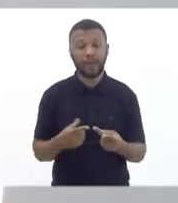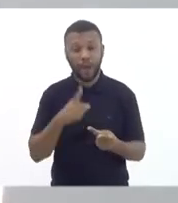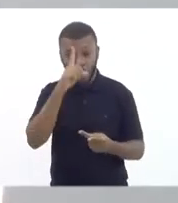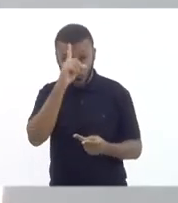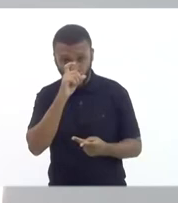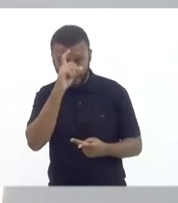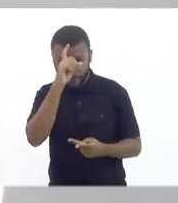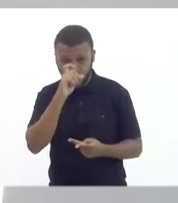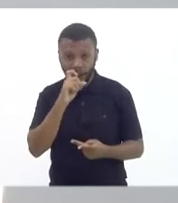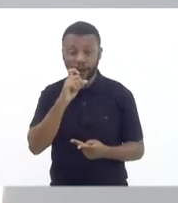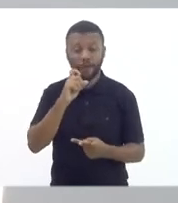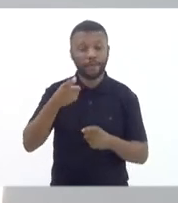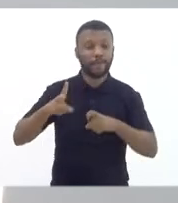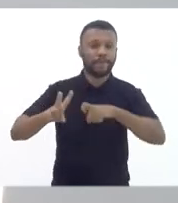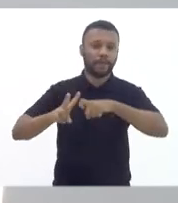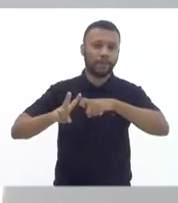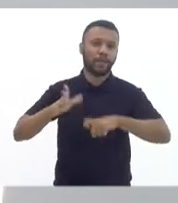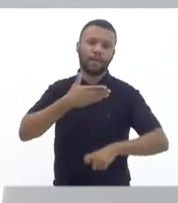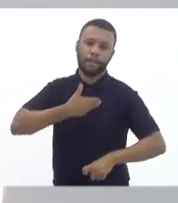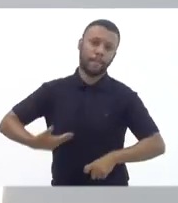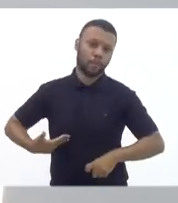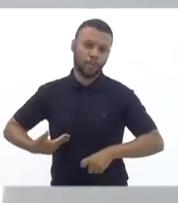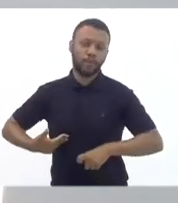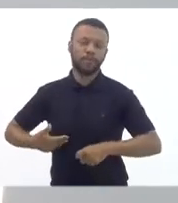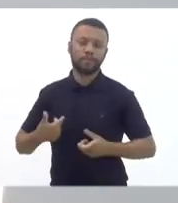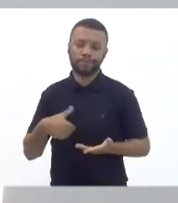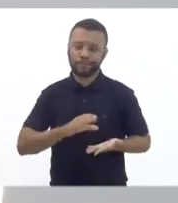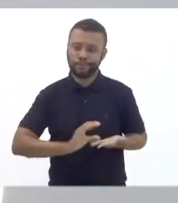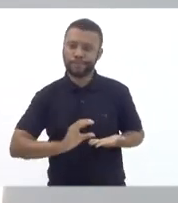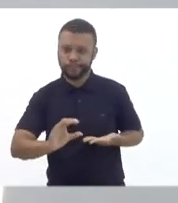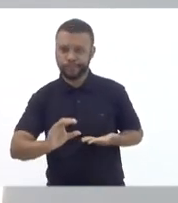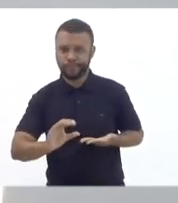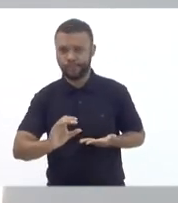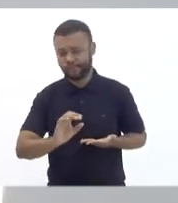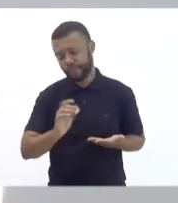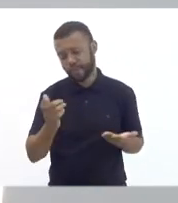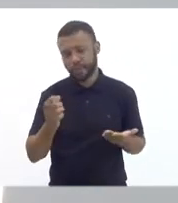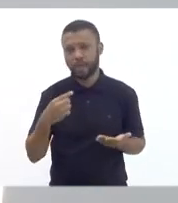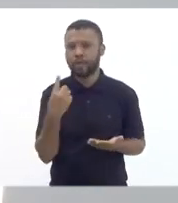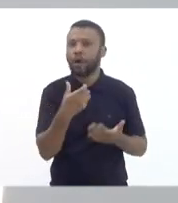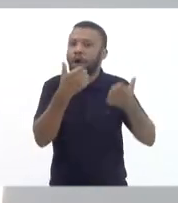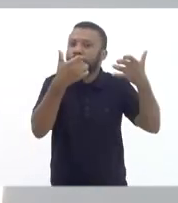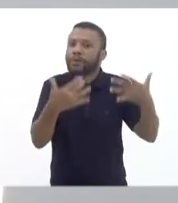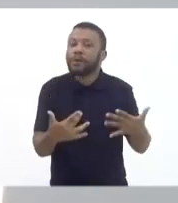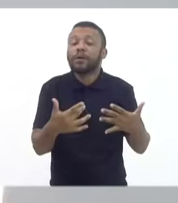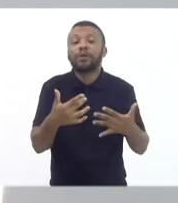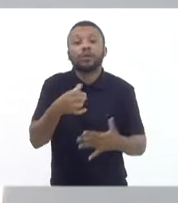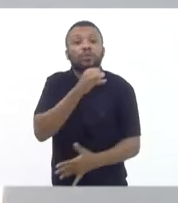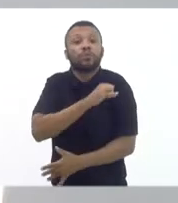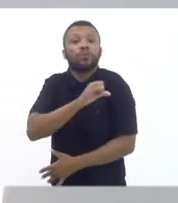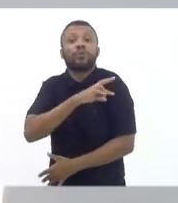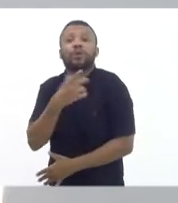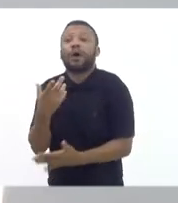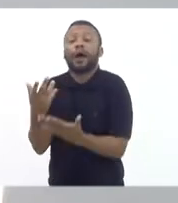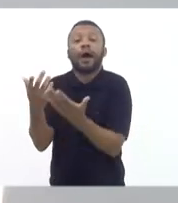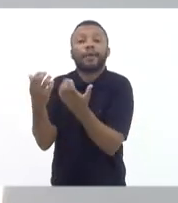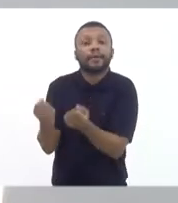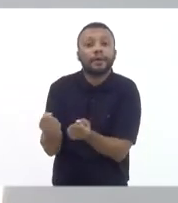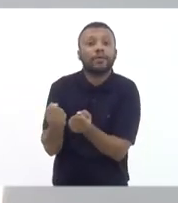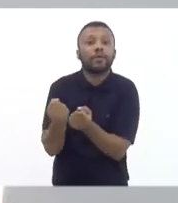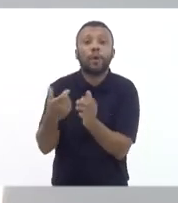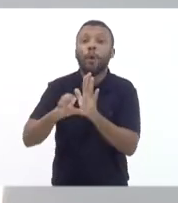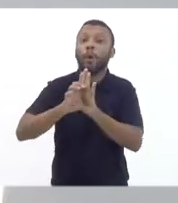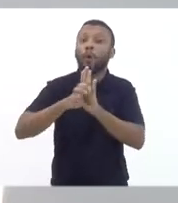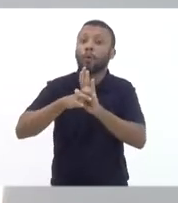gente até curiosa em saber o que eu ia falar, mas dizer o seguinte: nós, no Rio, nós adotamos um conceito de política pública mais